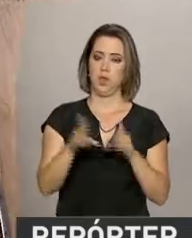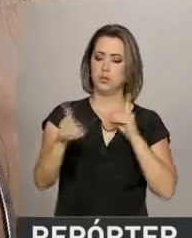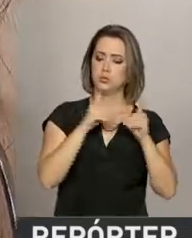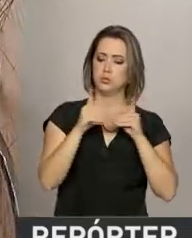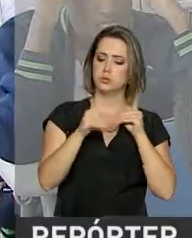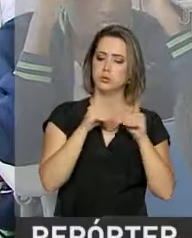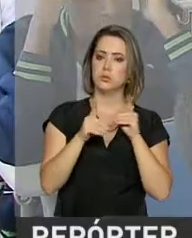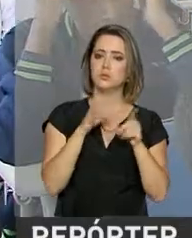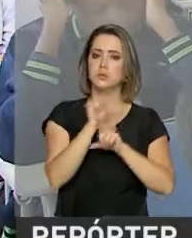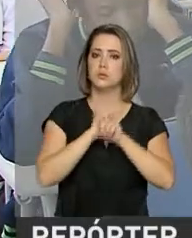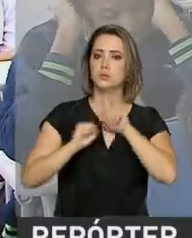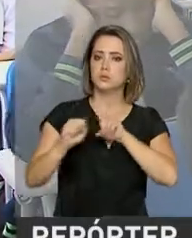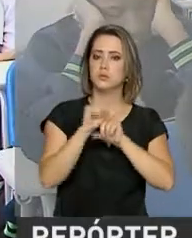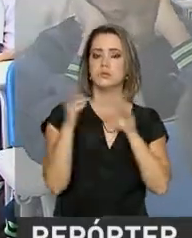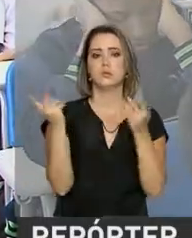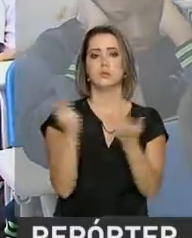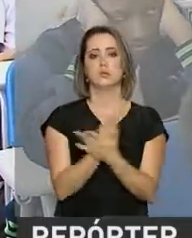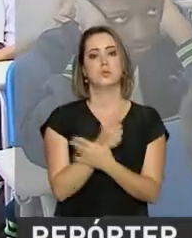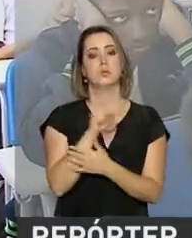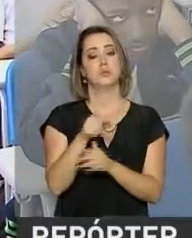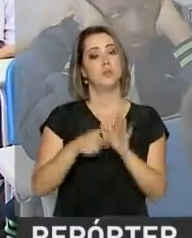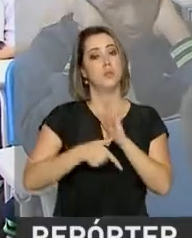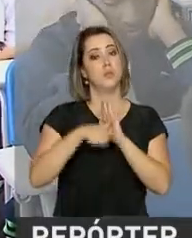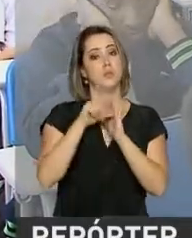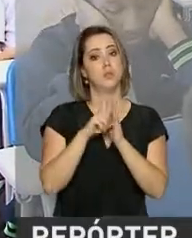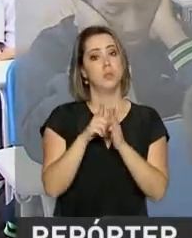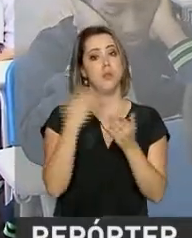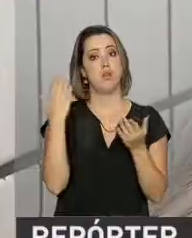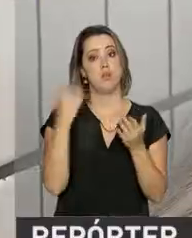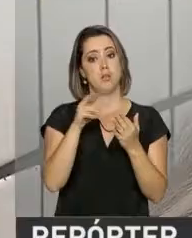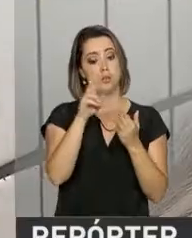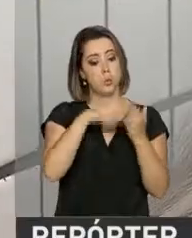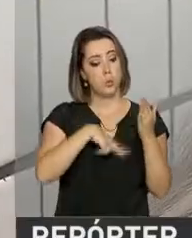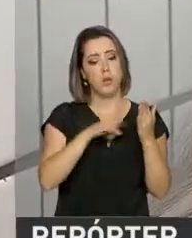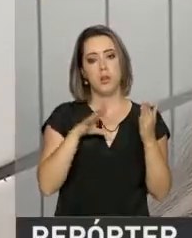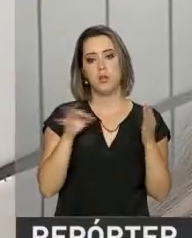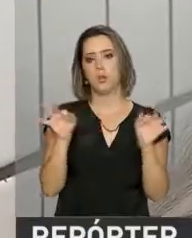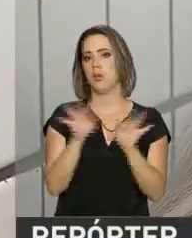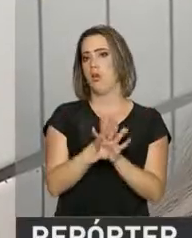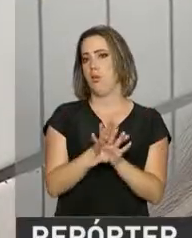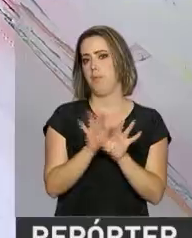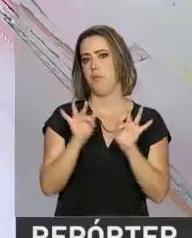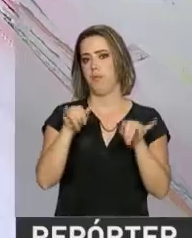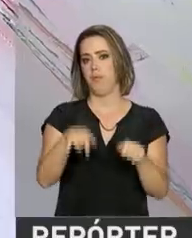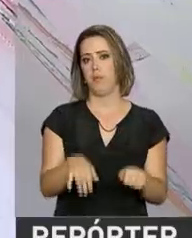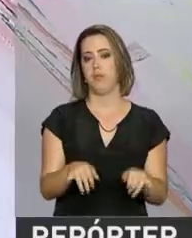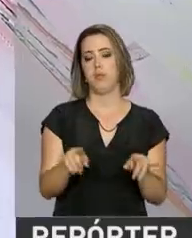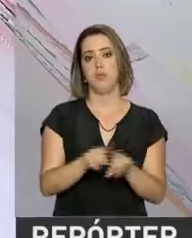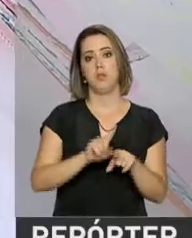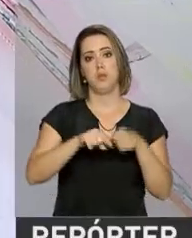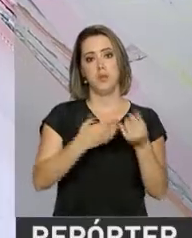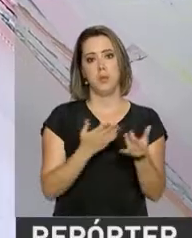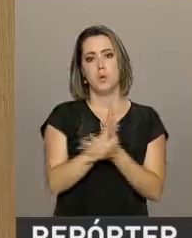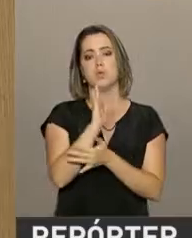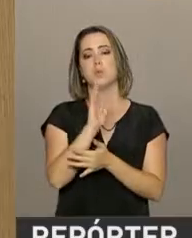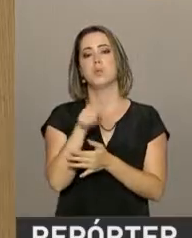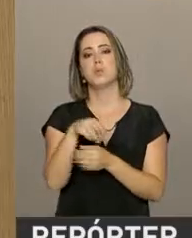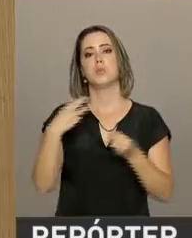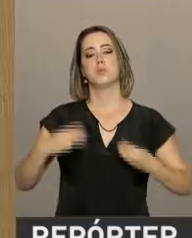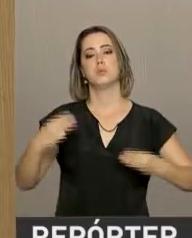audiências públicas vão ser realizados antes do parecer final. A homologação será feita pelo ministro da